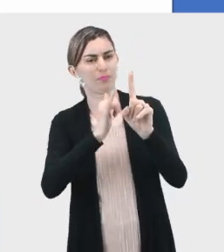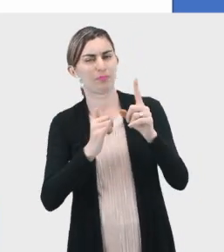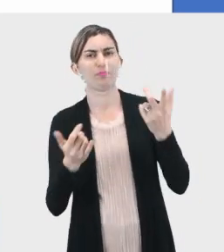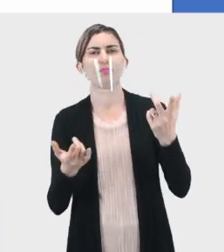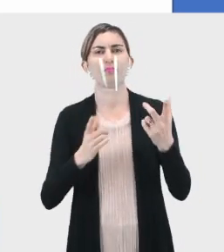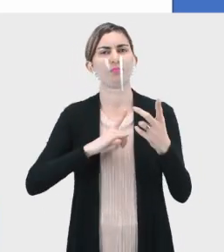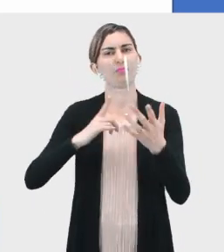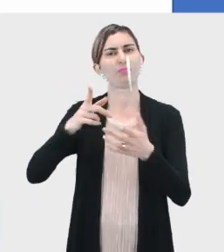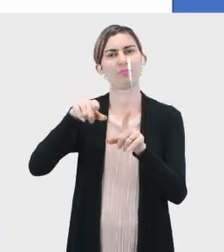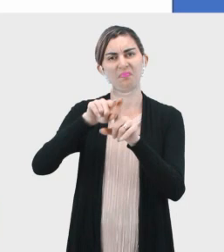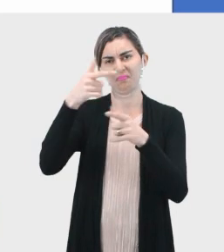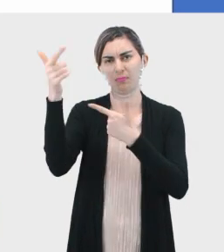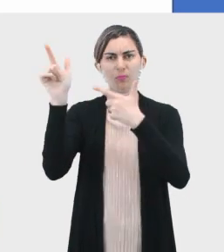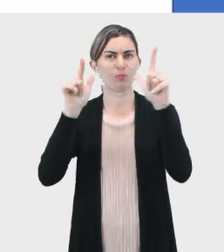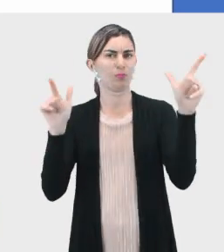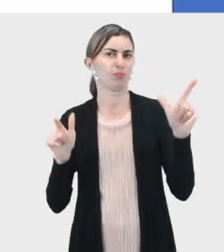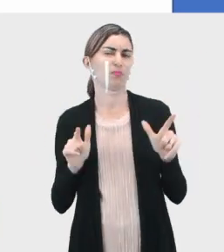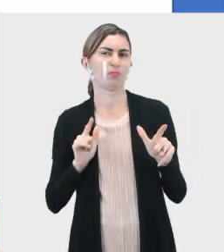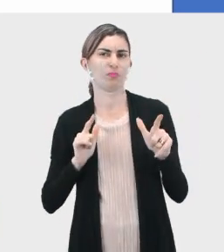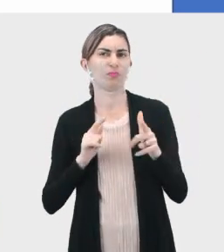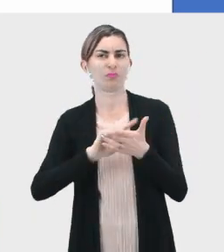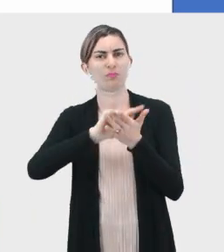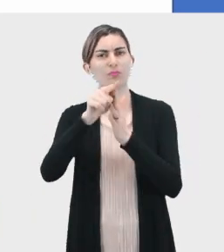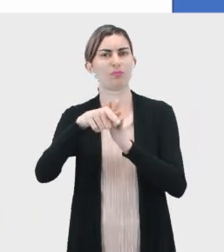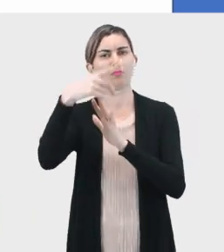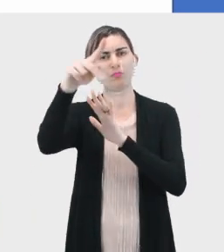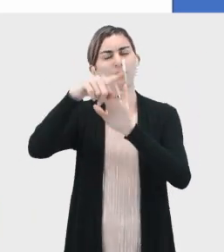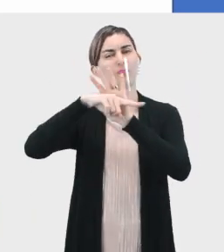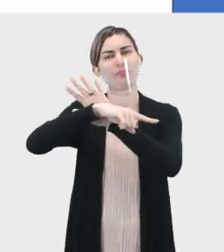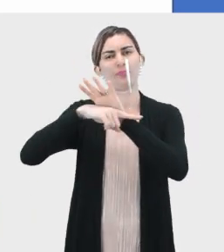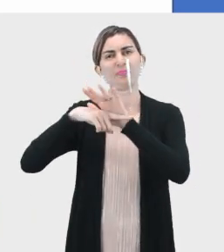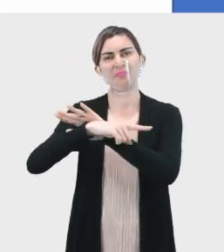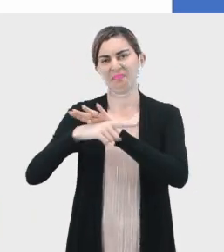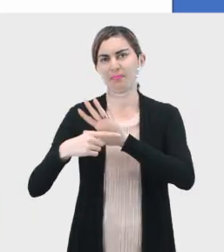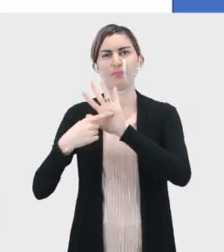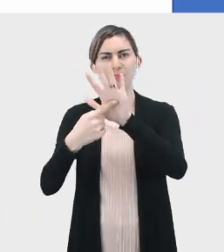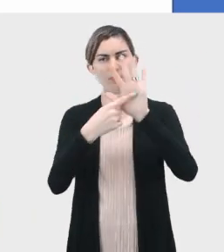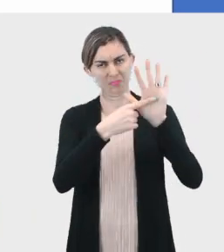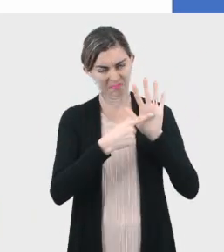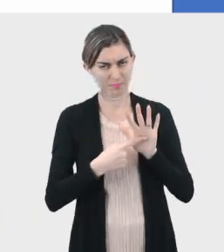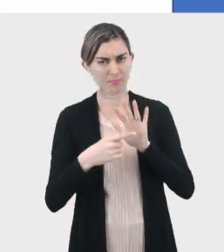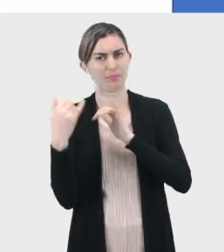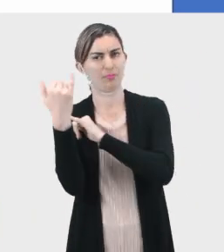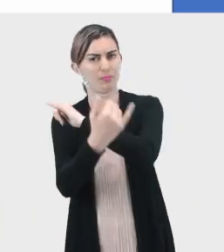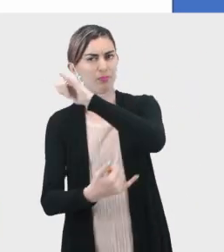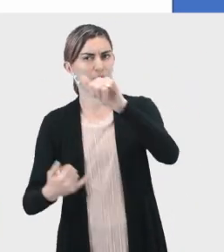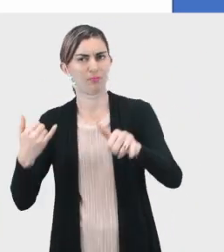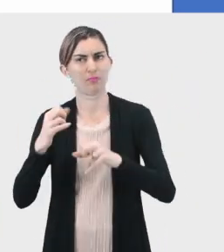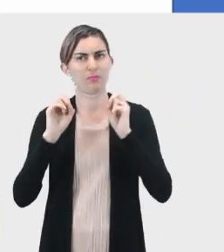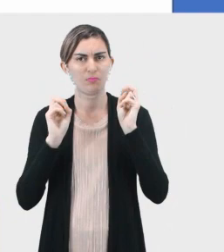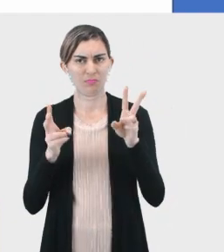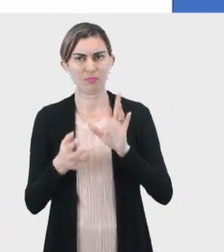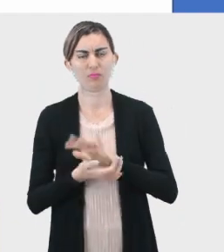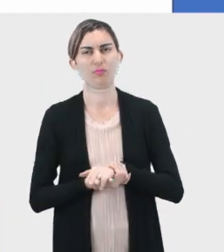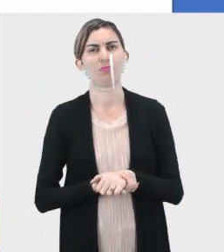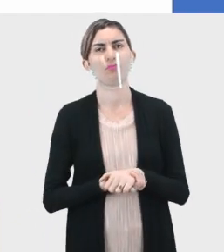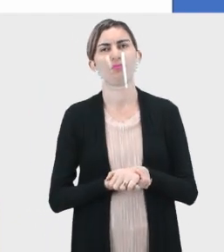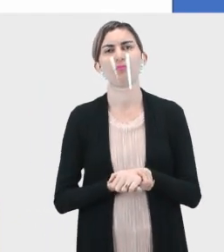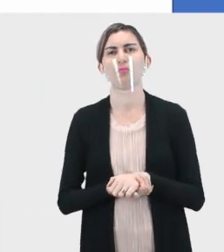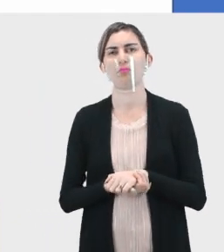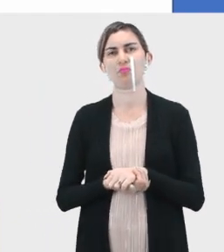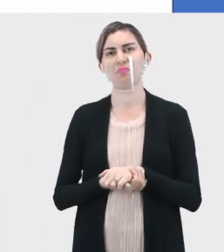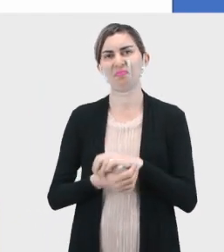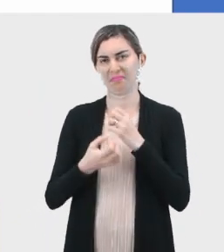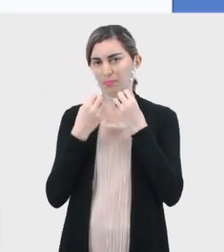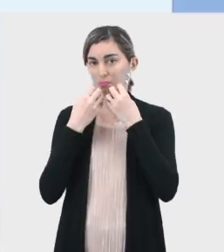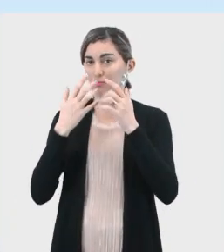tem contos e ele tem também outras modalidades que a sua pesquisa vai informar, ok?